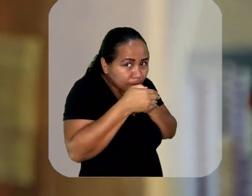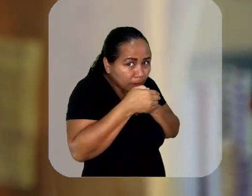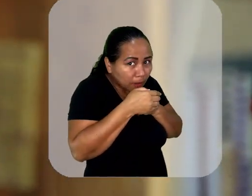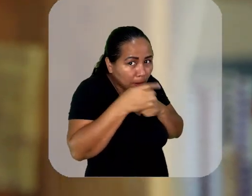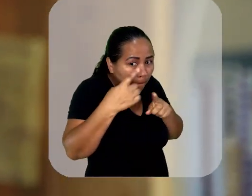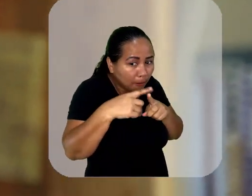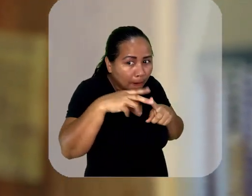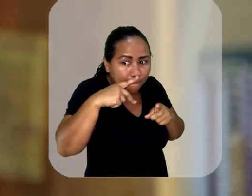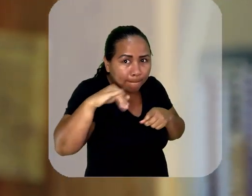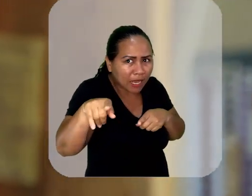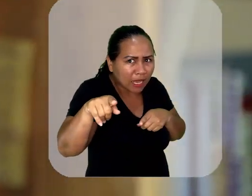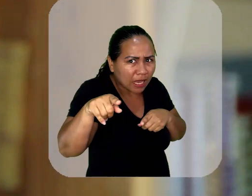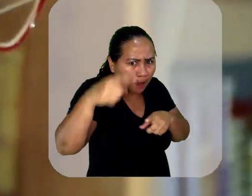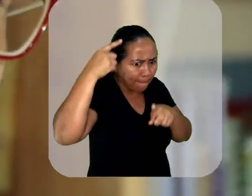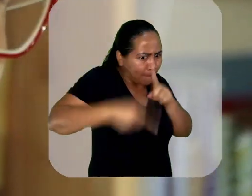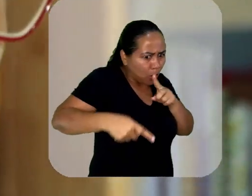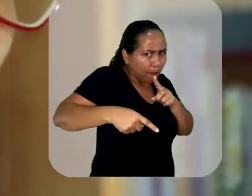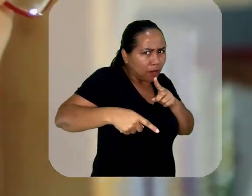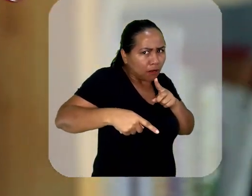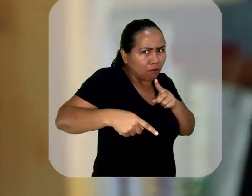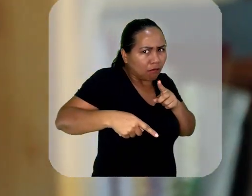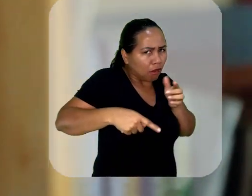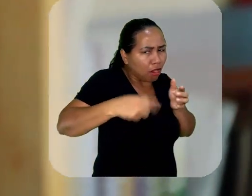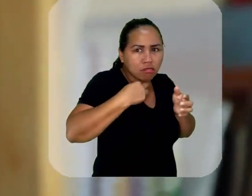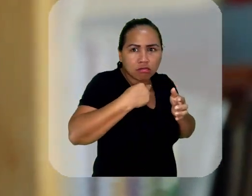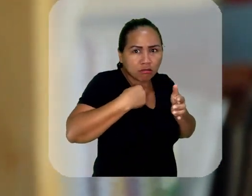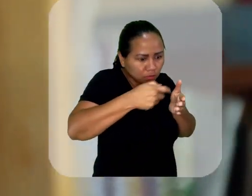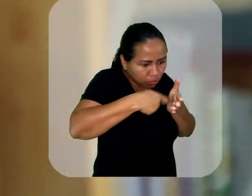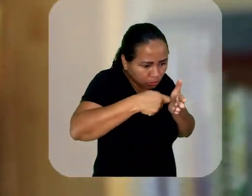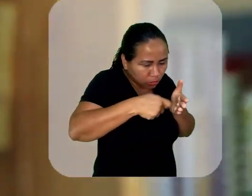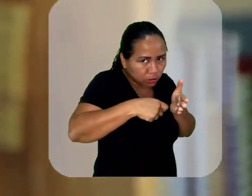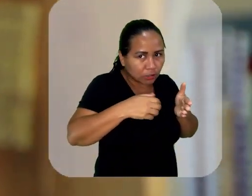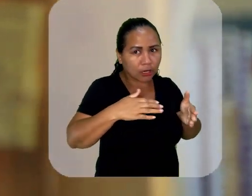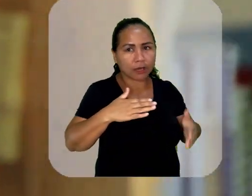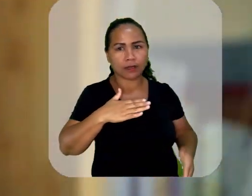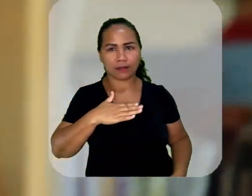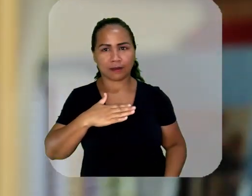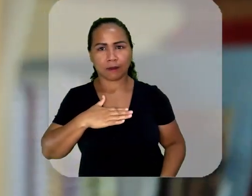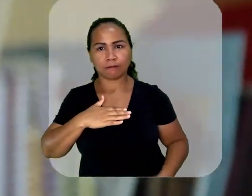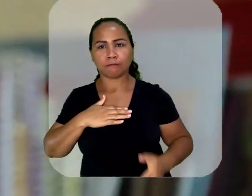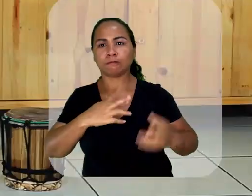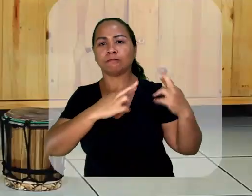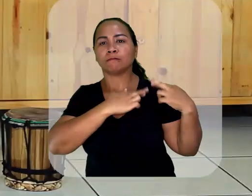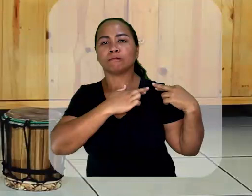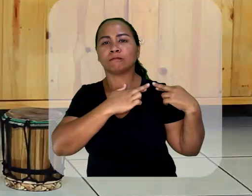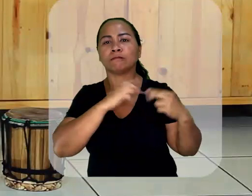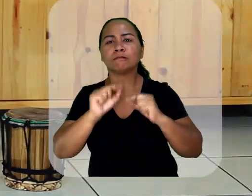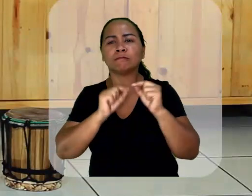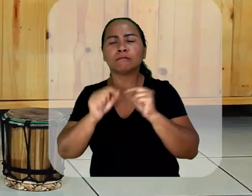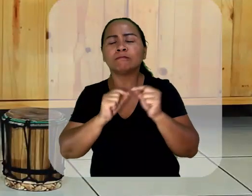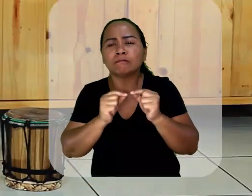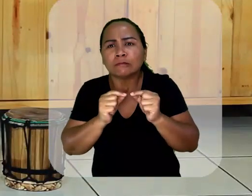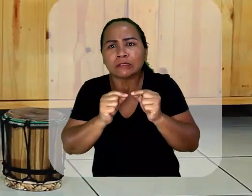Ele havia proibido a minha mãe de lavrar palavras. Cabia a mim então guardar seus cadernos e devorar seus versos